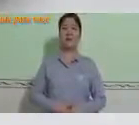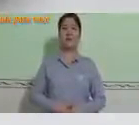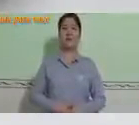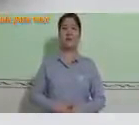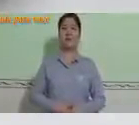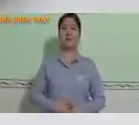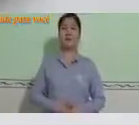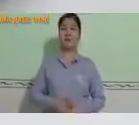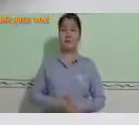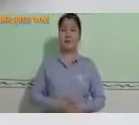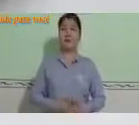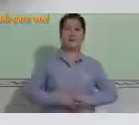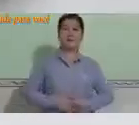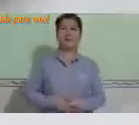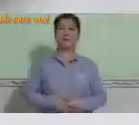DOCOMASMOS.